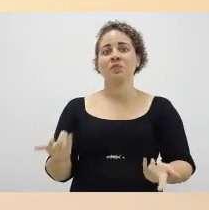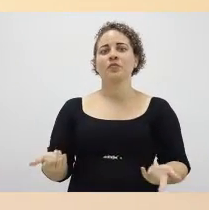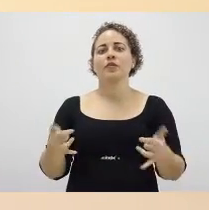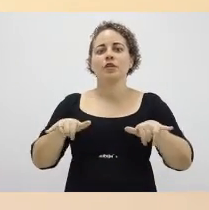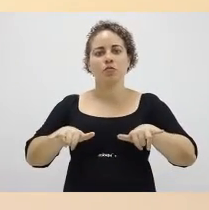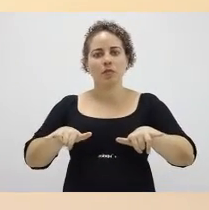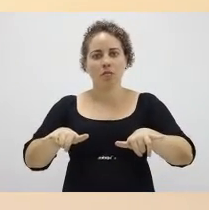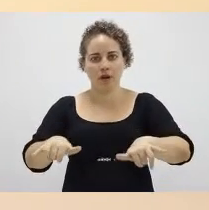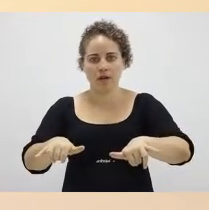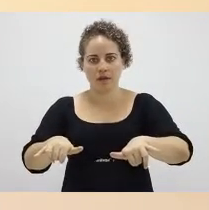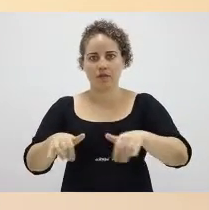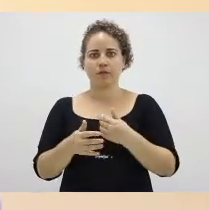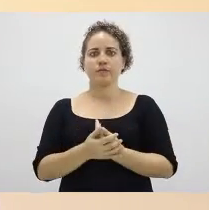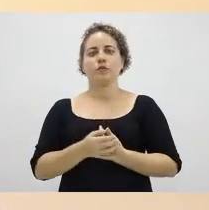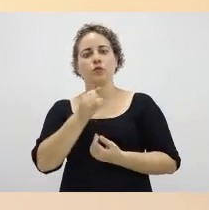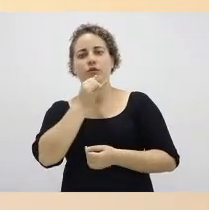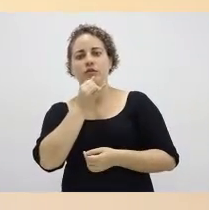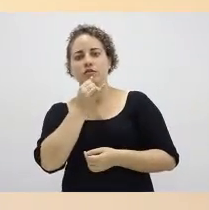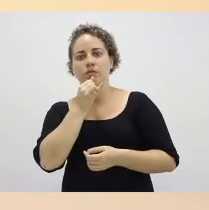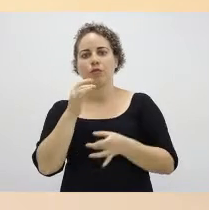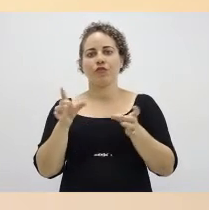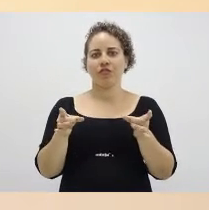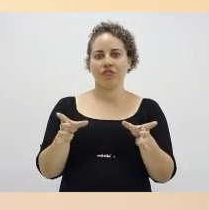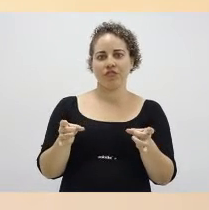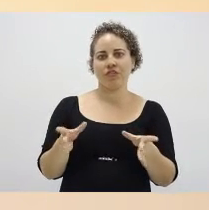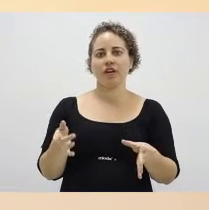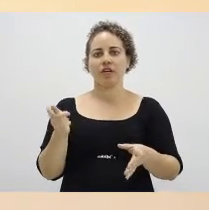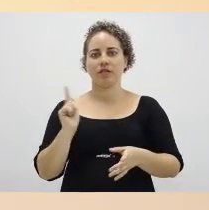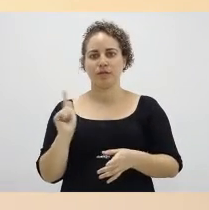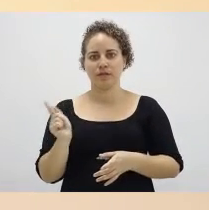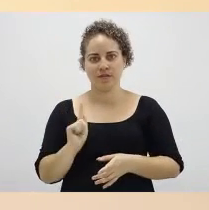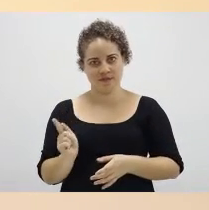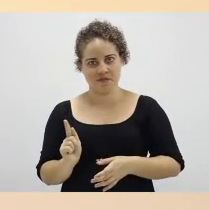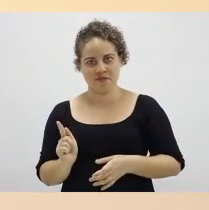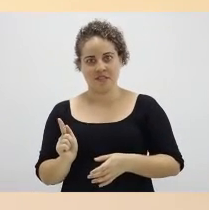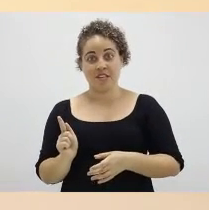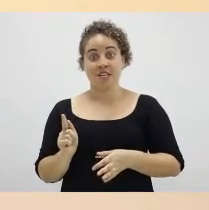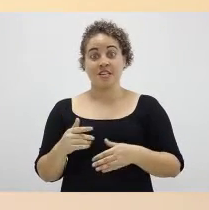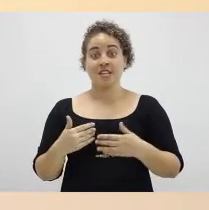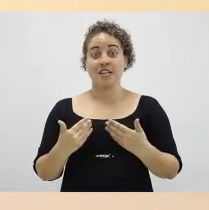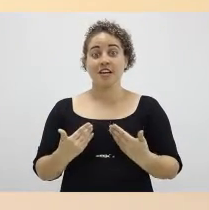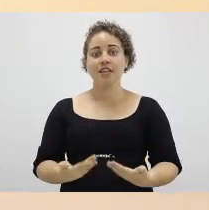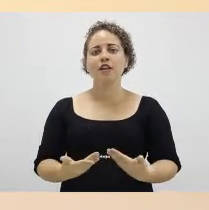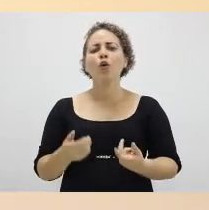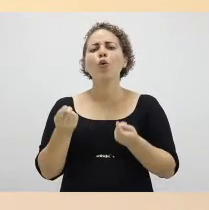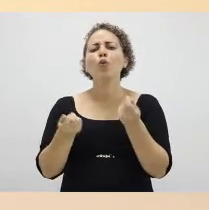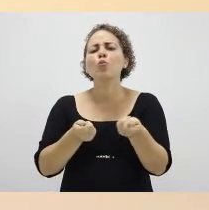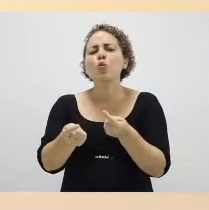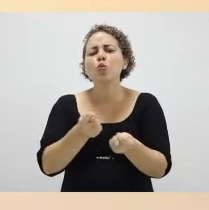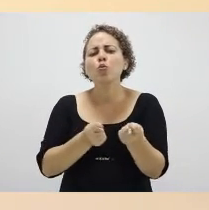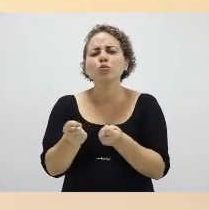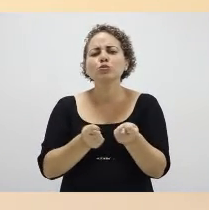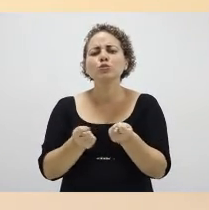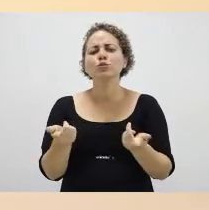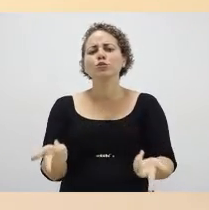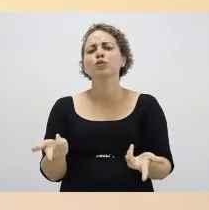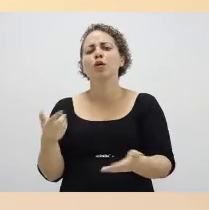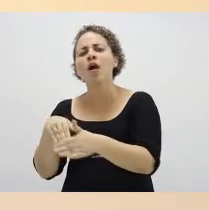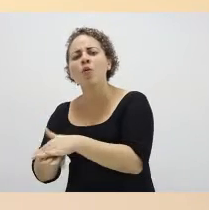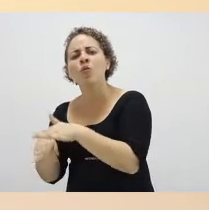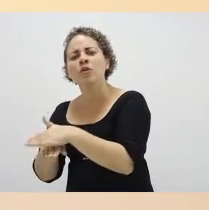Um supermercado que vende refrigerante. Como é que a gente vai controlar corretamente o